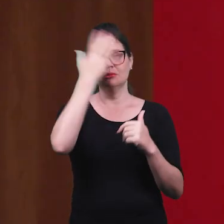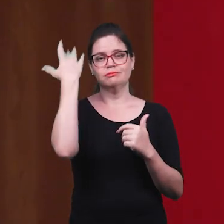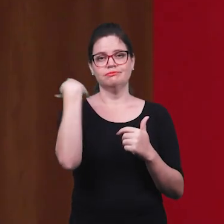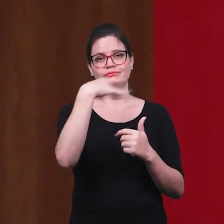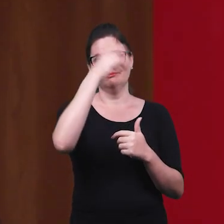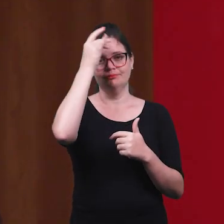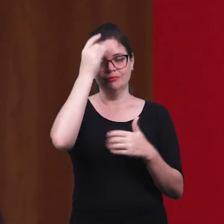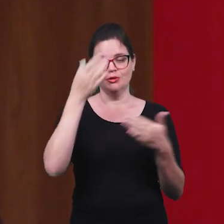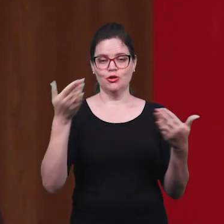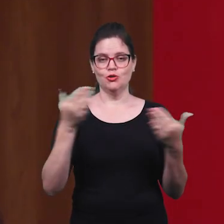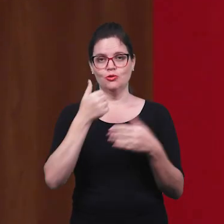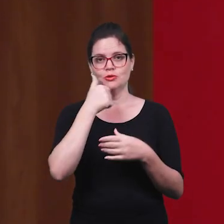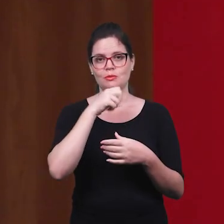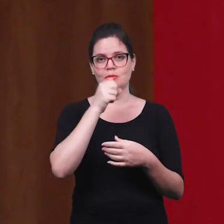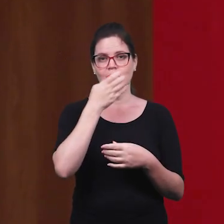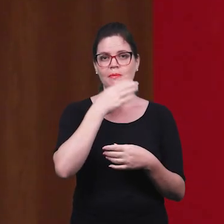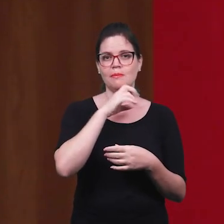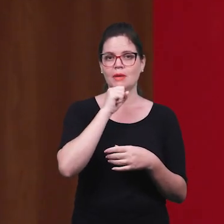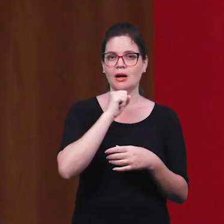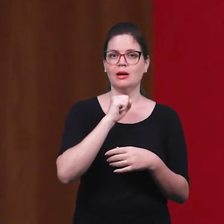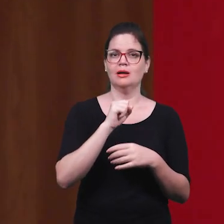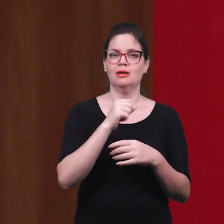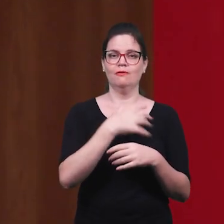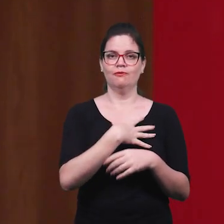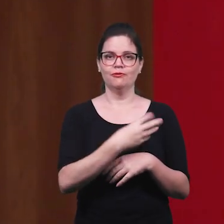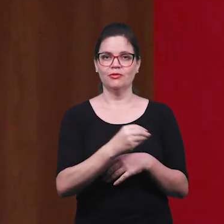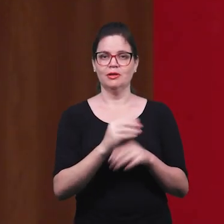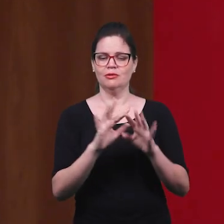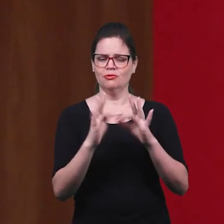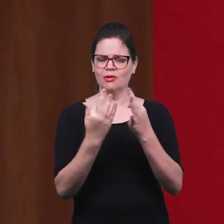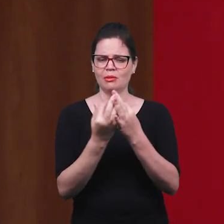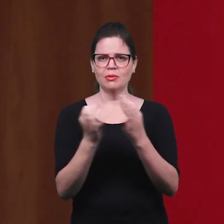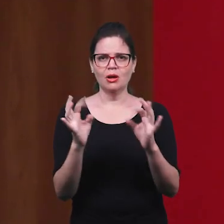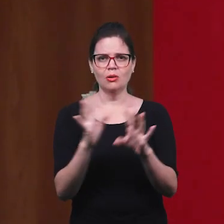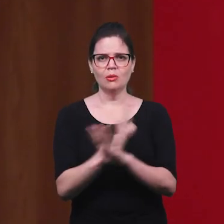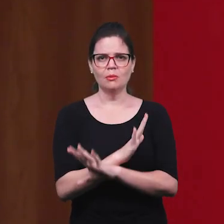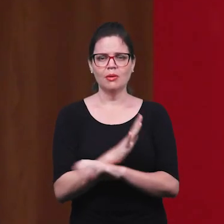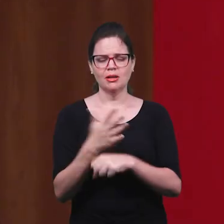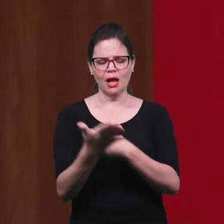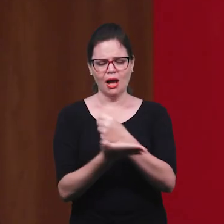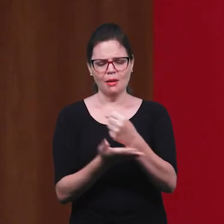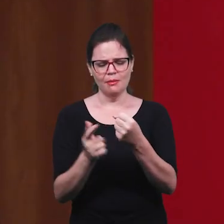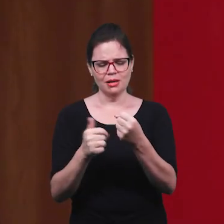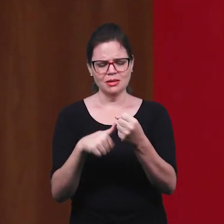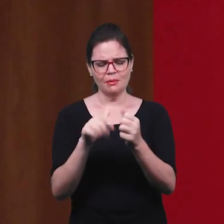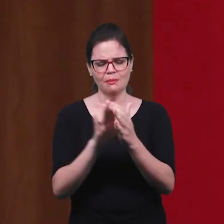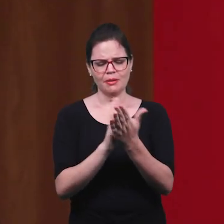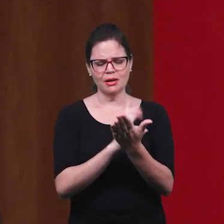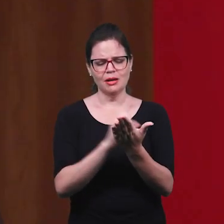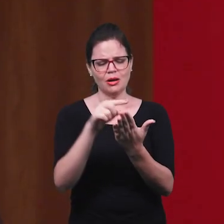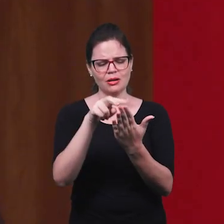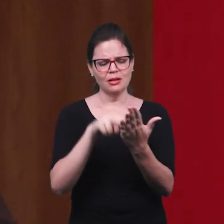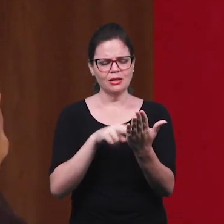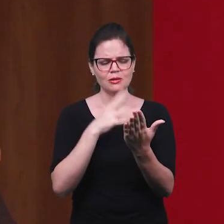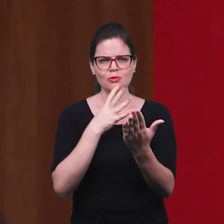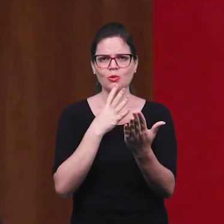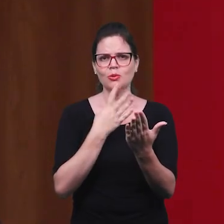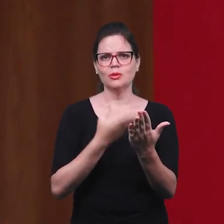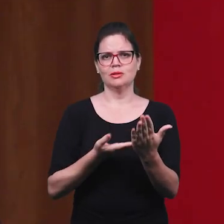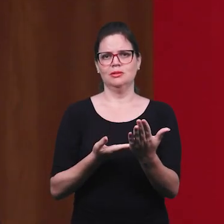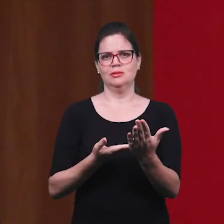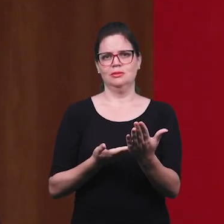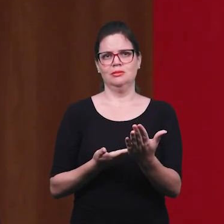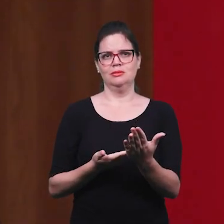né, um casal, uma família, ela tem que estar pautada na palavra, conhecendo a palavra. Nós podemos aqui